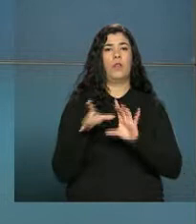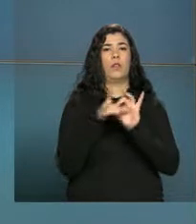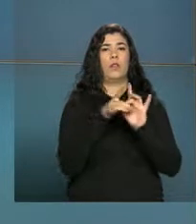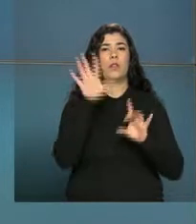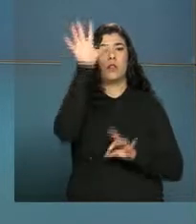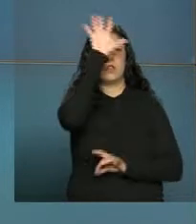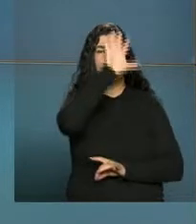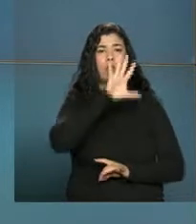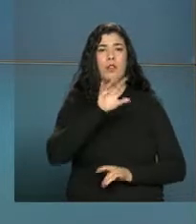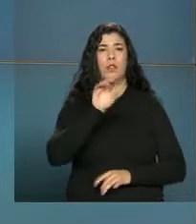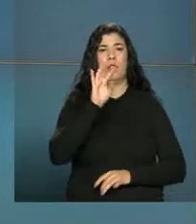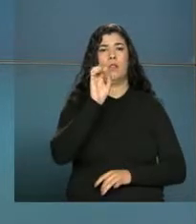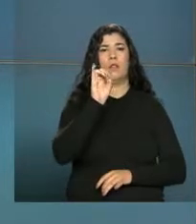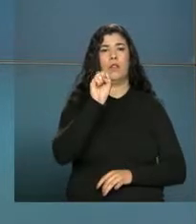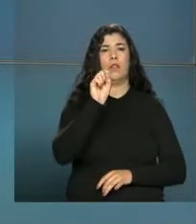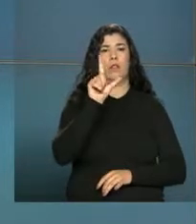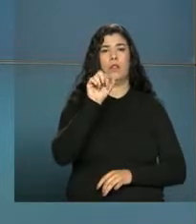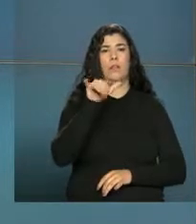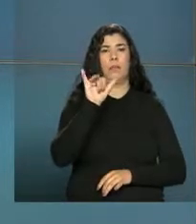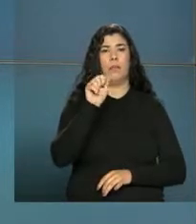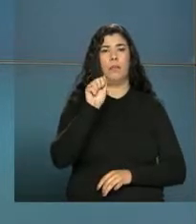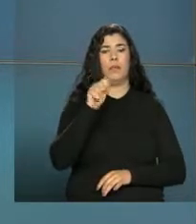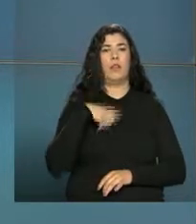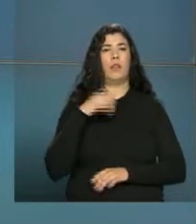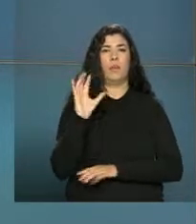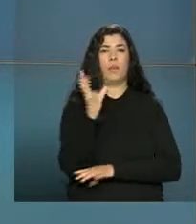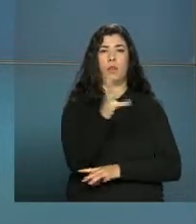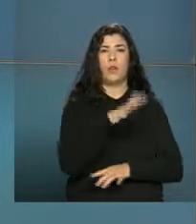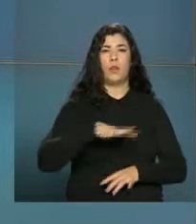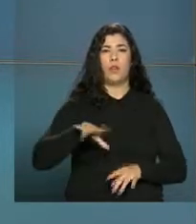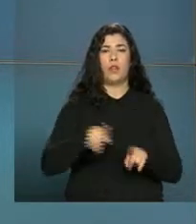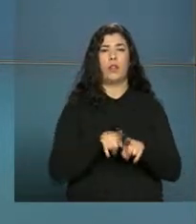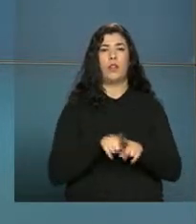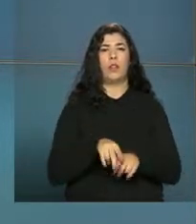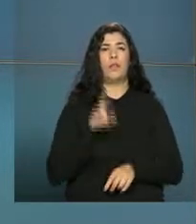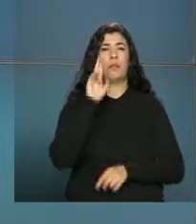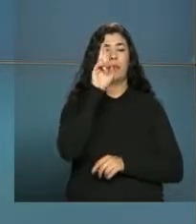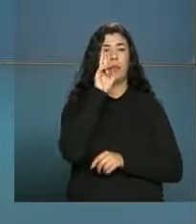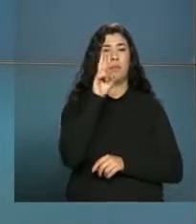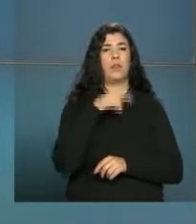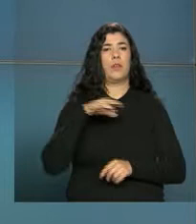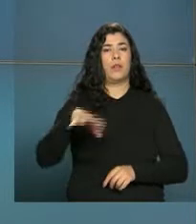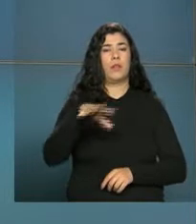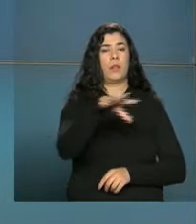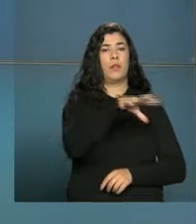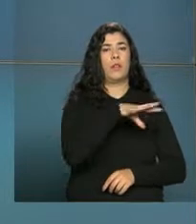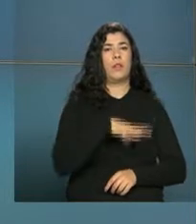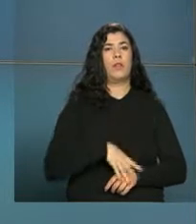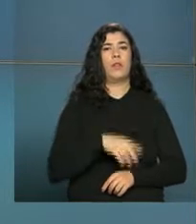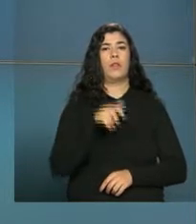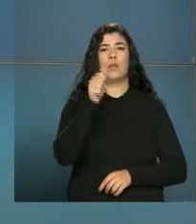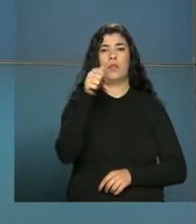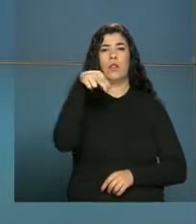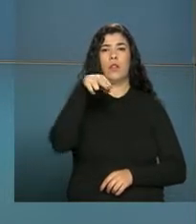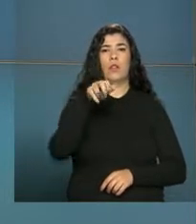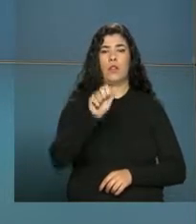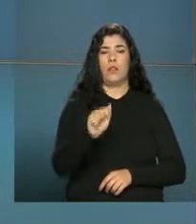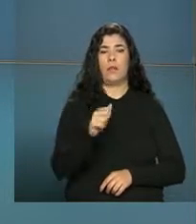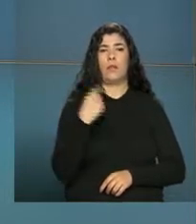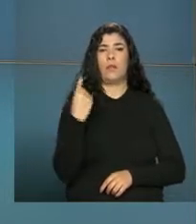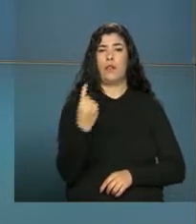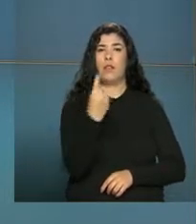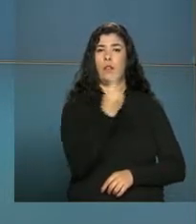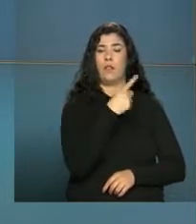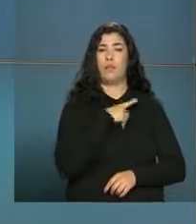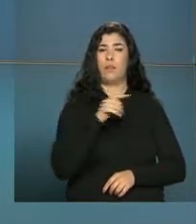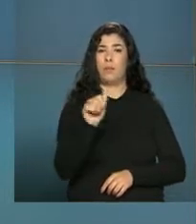nacional izabella Teixeira do meio ambiente e representantes do setor como a agência nacional de águas Ana eles